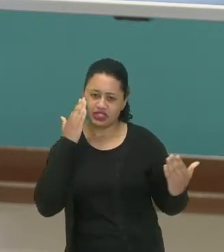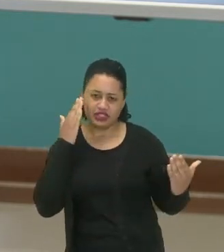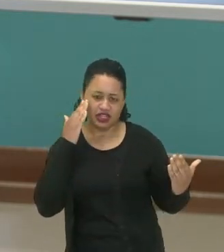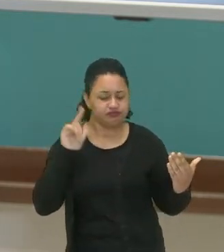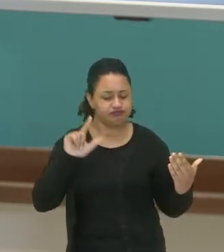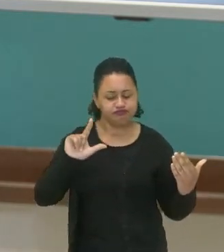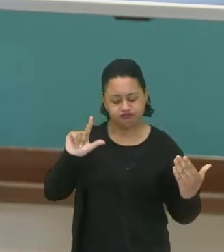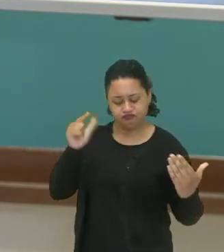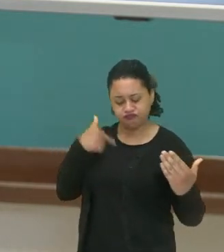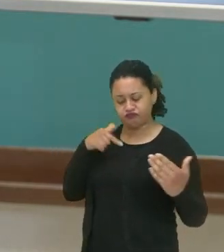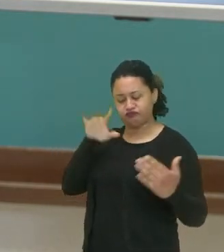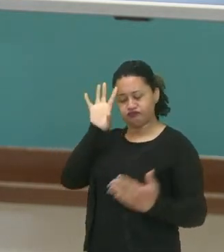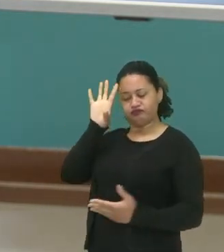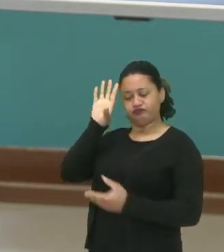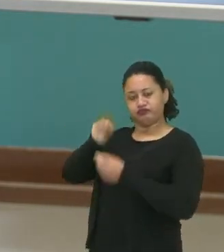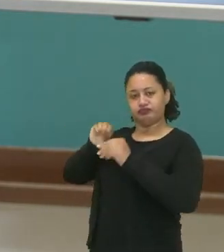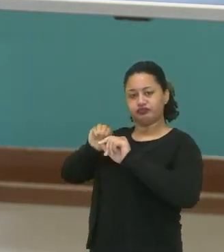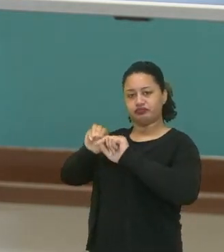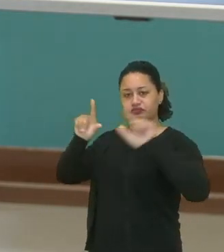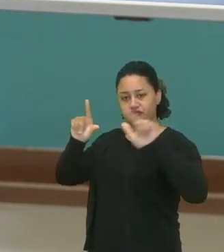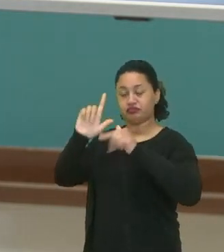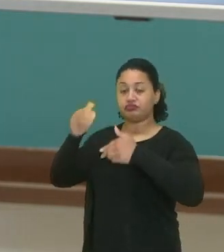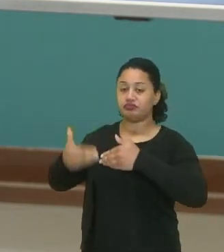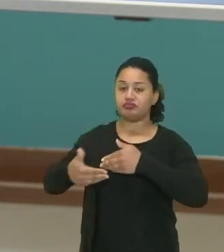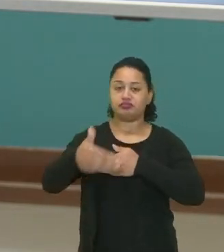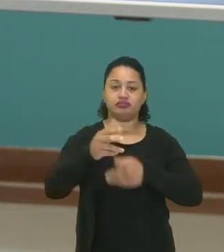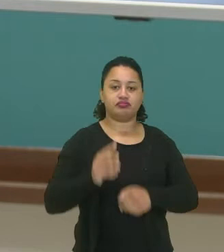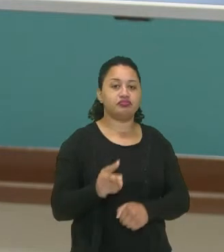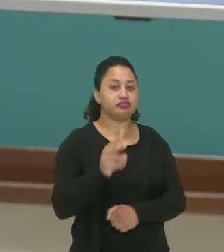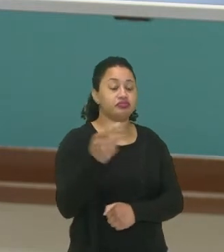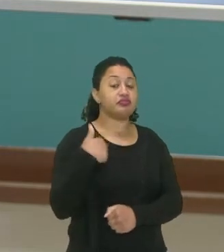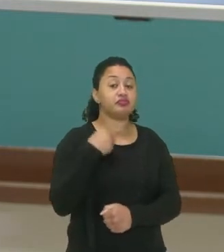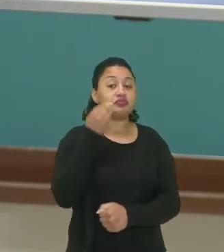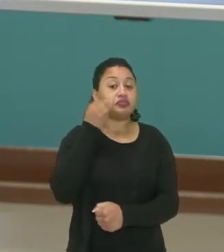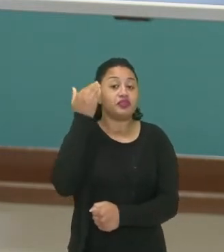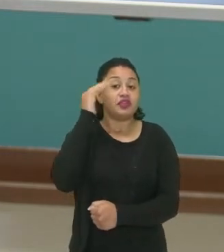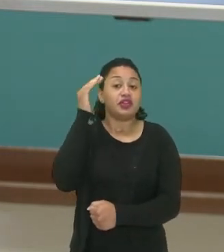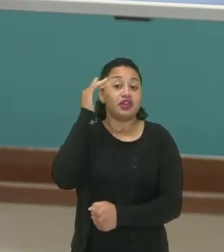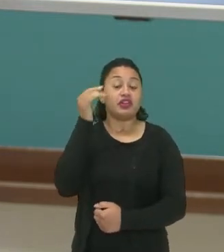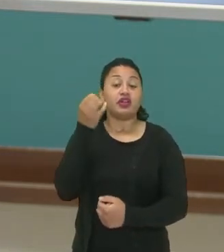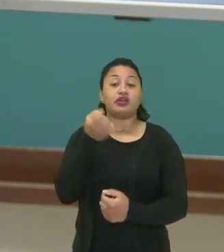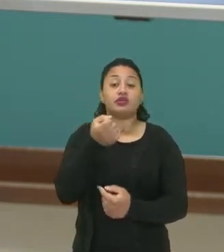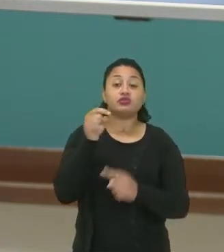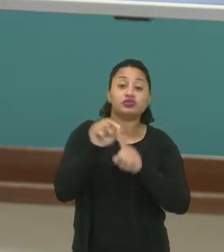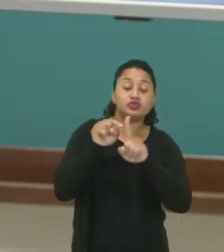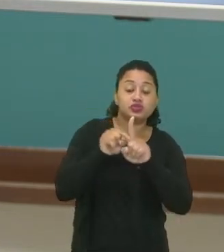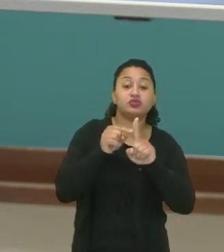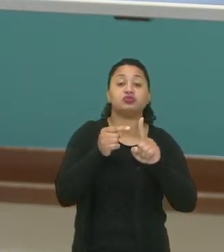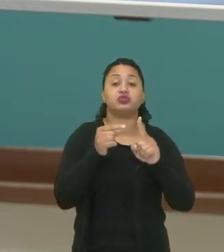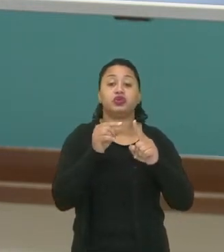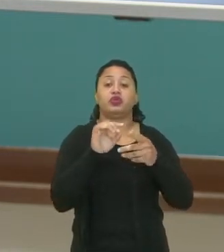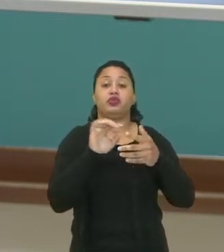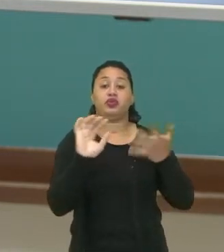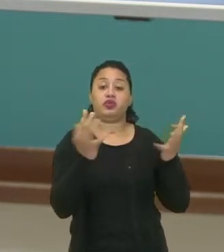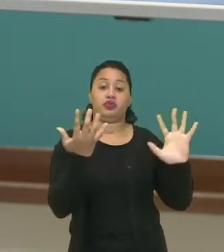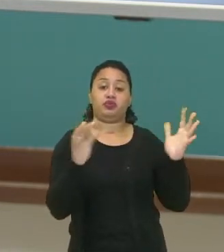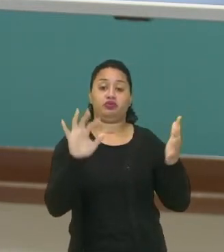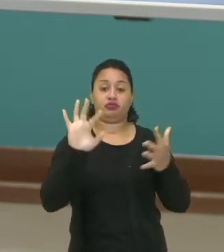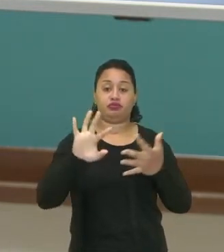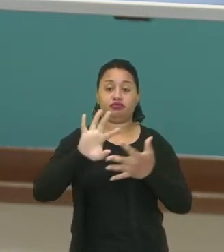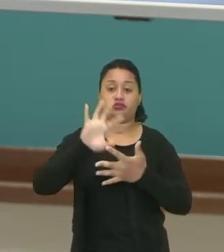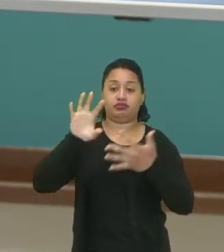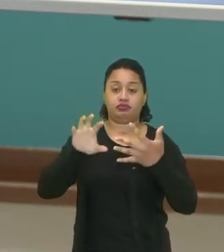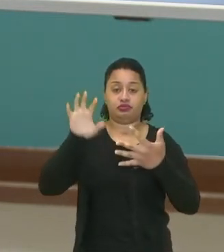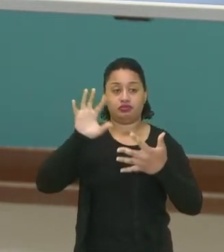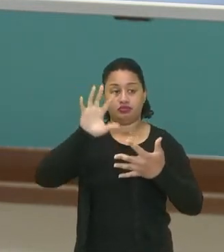nos conhecimentos, para dar 2 passos para frente, para poder então entender os climas africanos. Então, sabem também quais são os